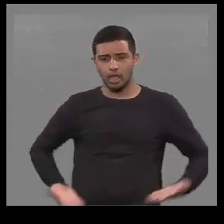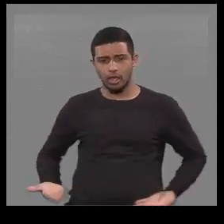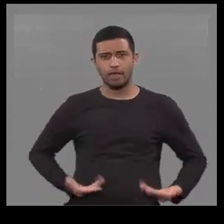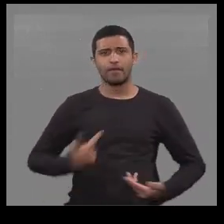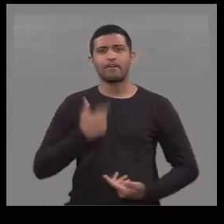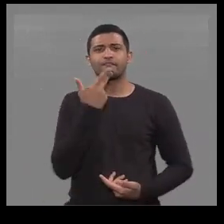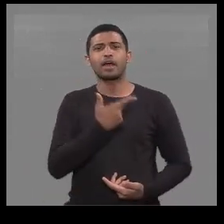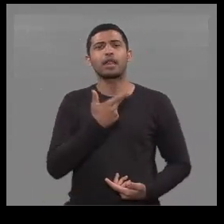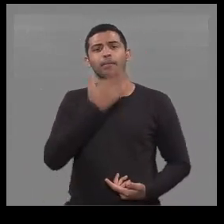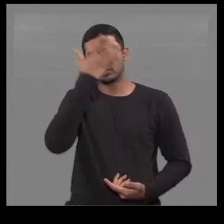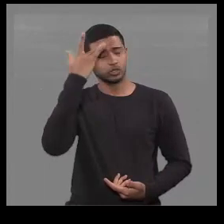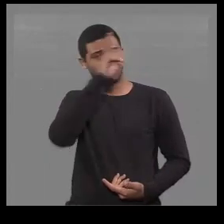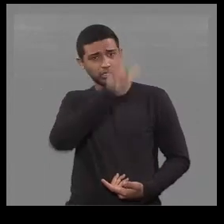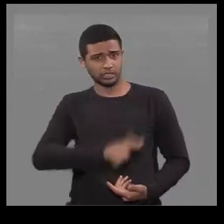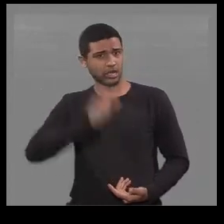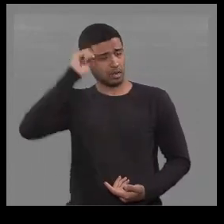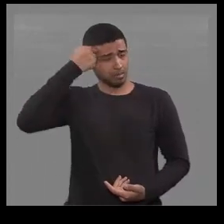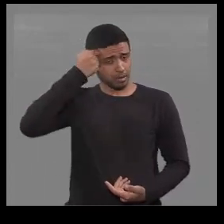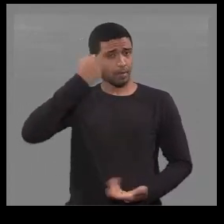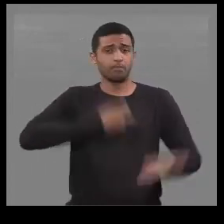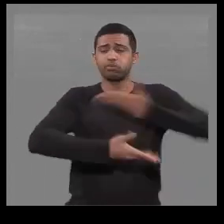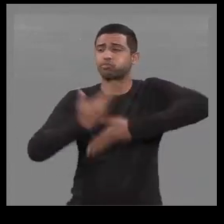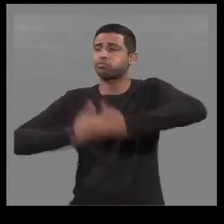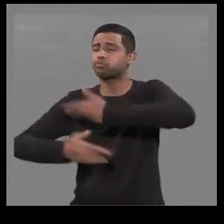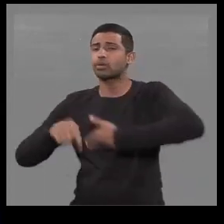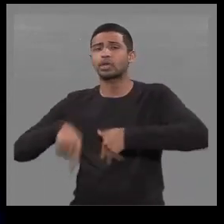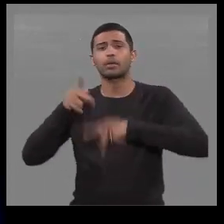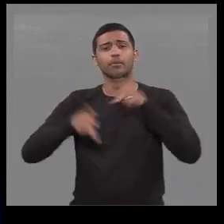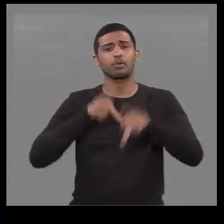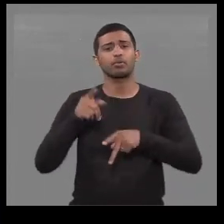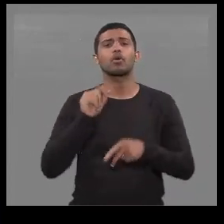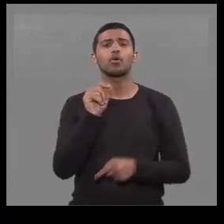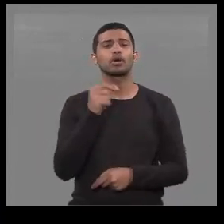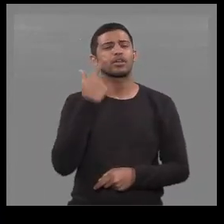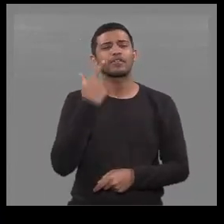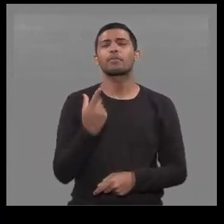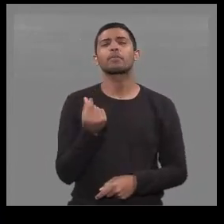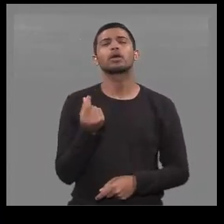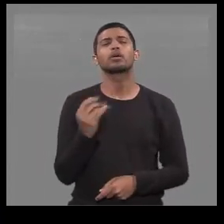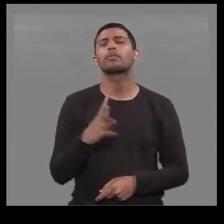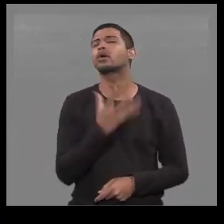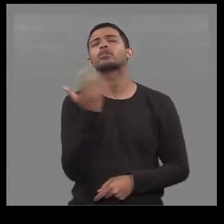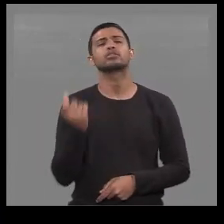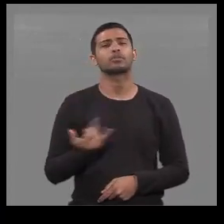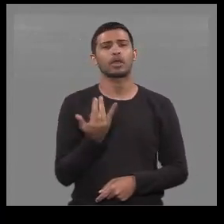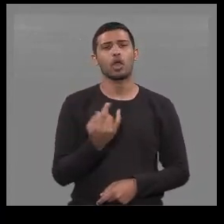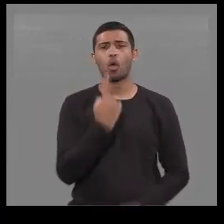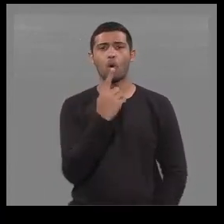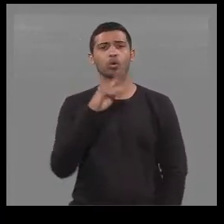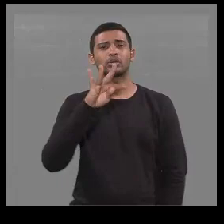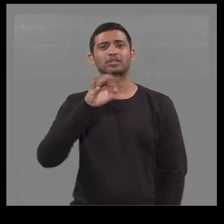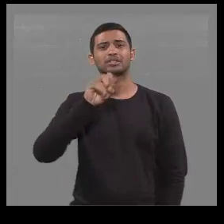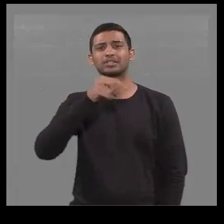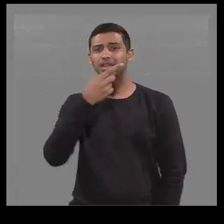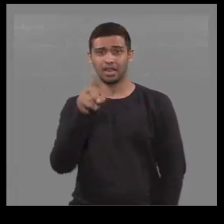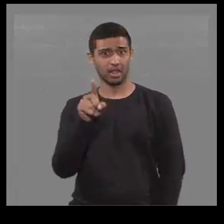entre afrodescendentes, que faz circular entre essa população uma renda de mais de R$1,5